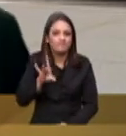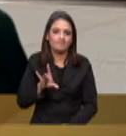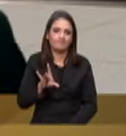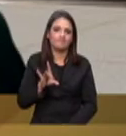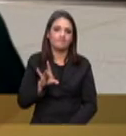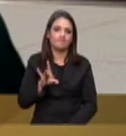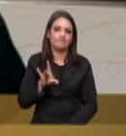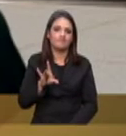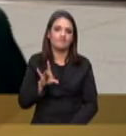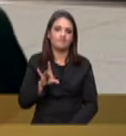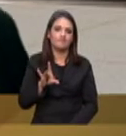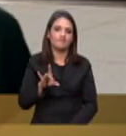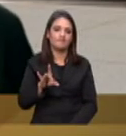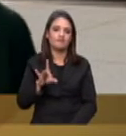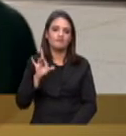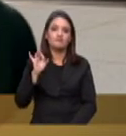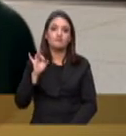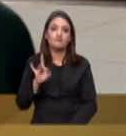exclusivamente